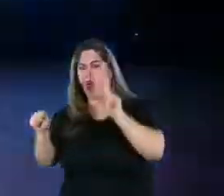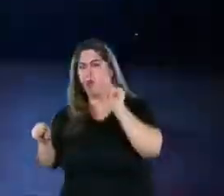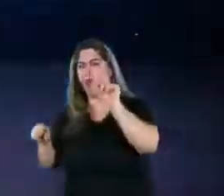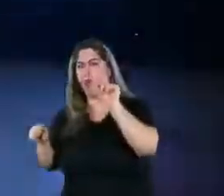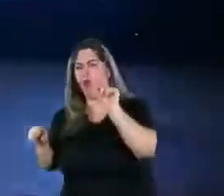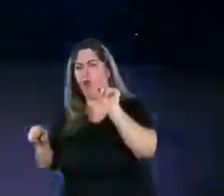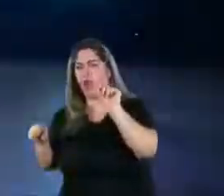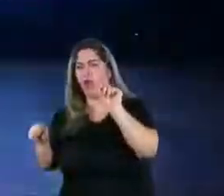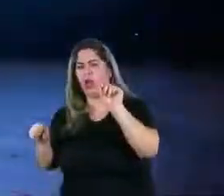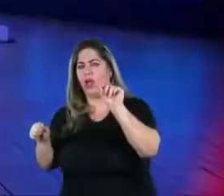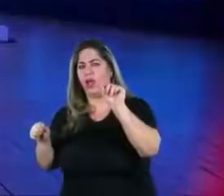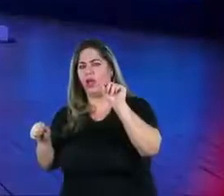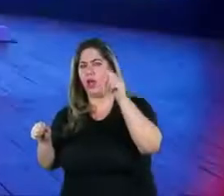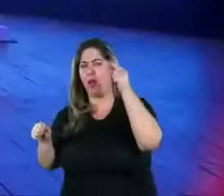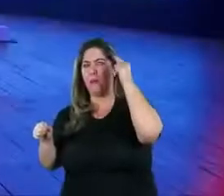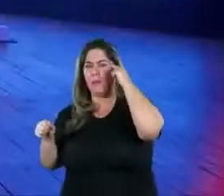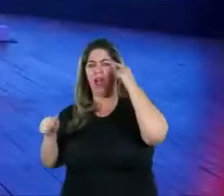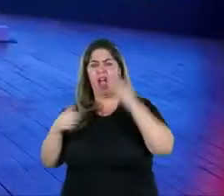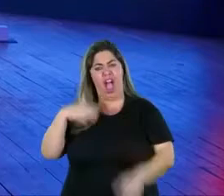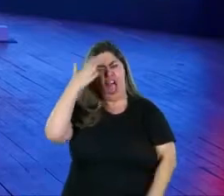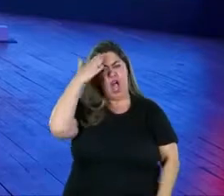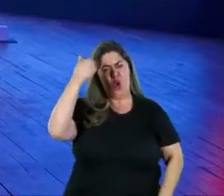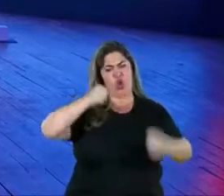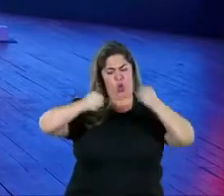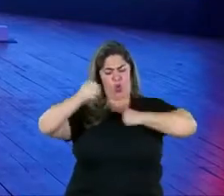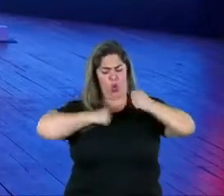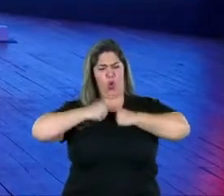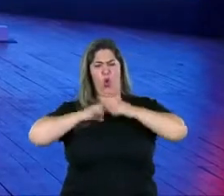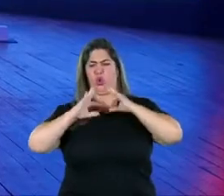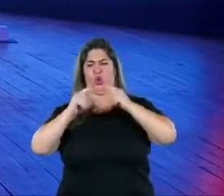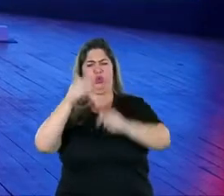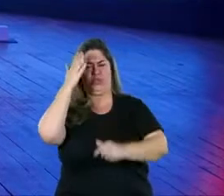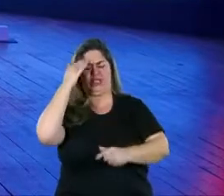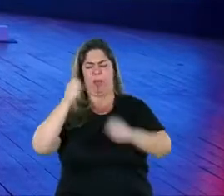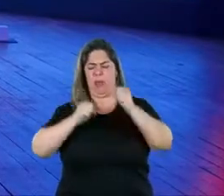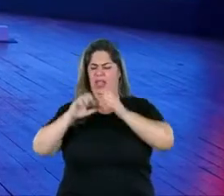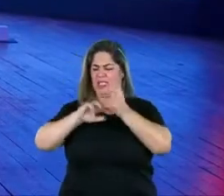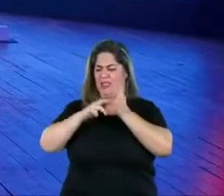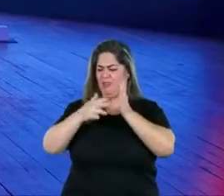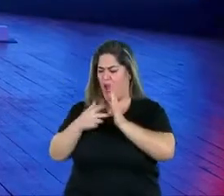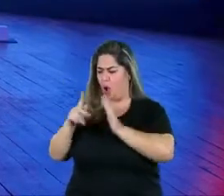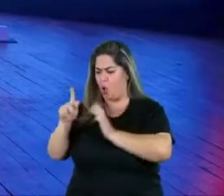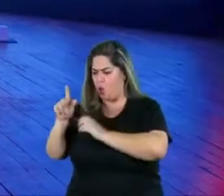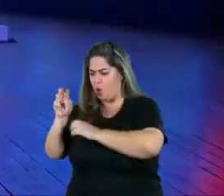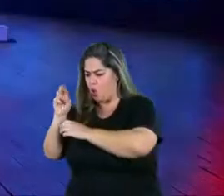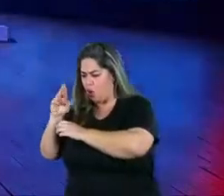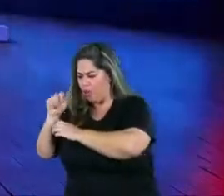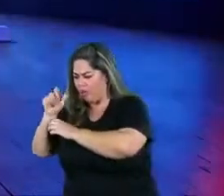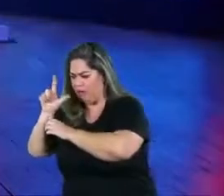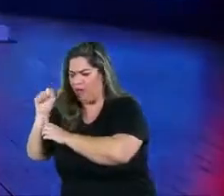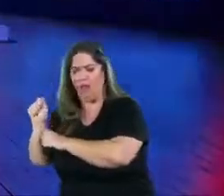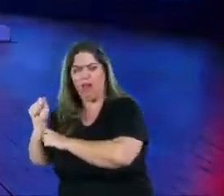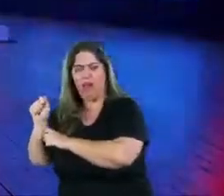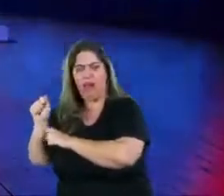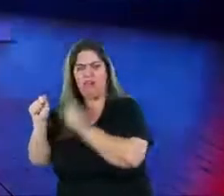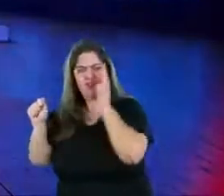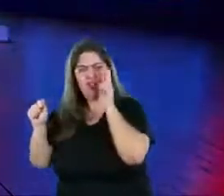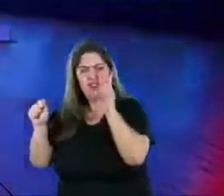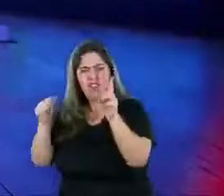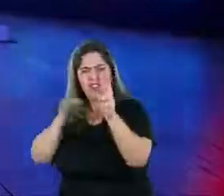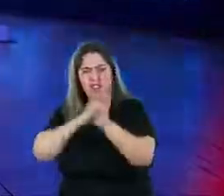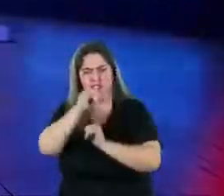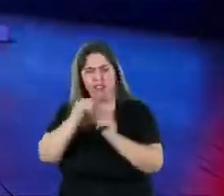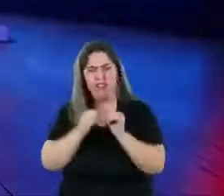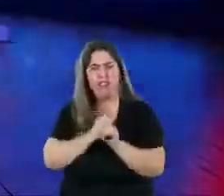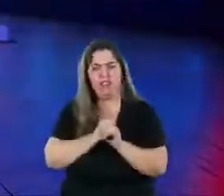você naturalmente vai falar, eu sei o que é um gorila. Todo mundo aqui sabe o que é um gorila. É evidente, né? Vocês já viram na